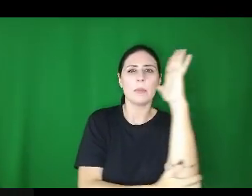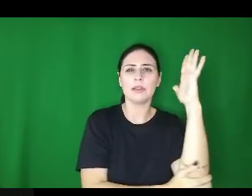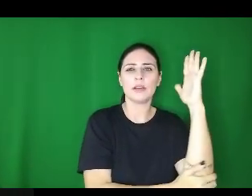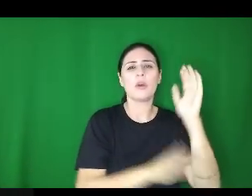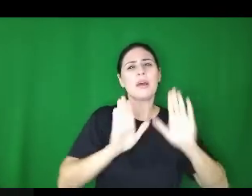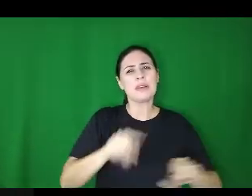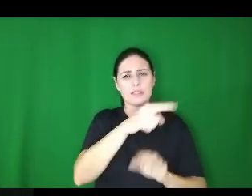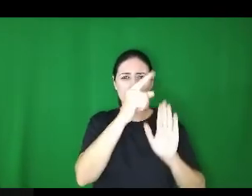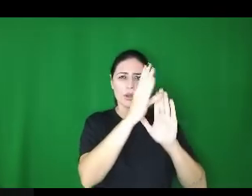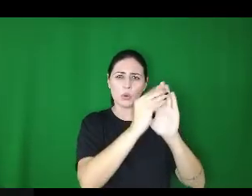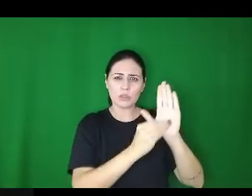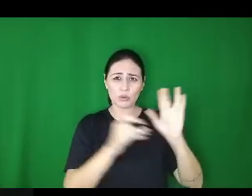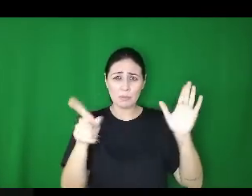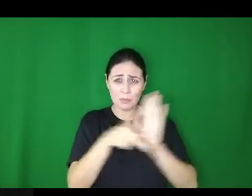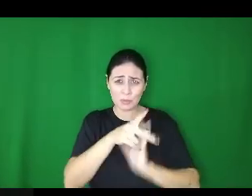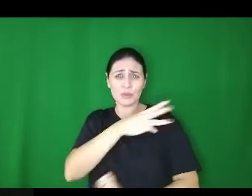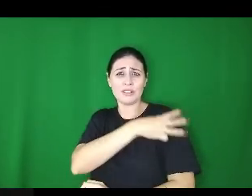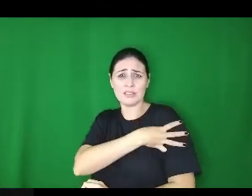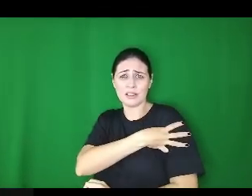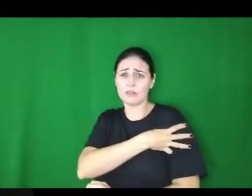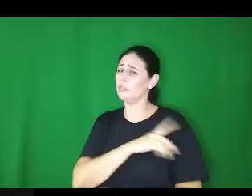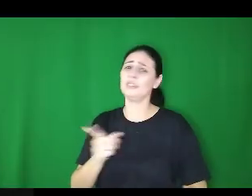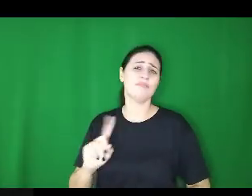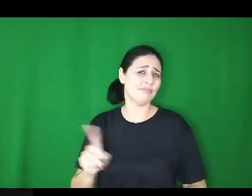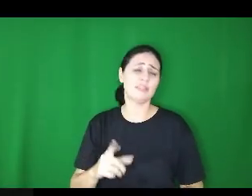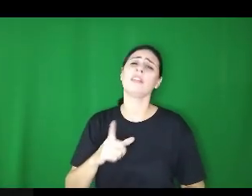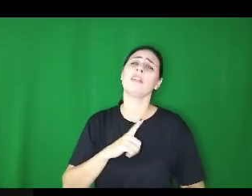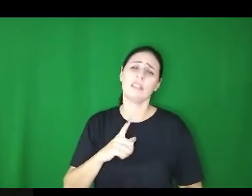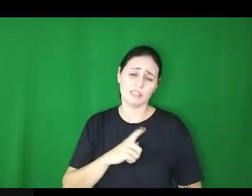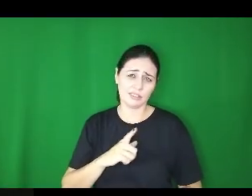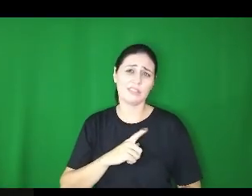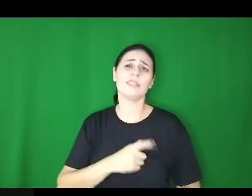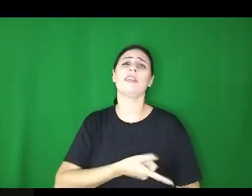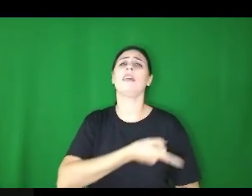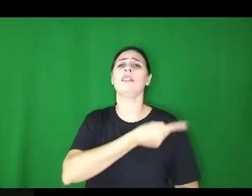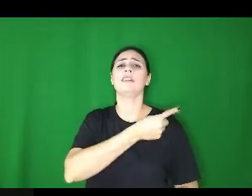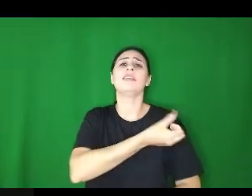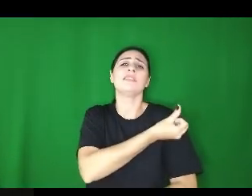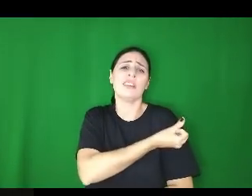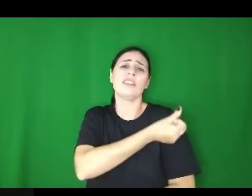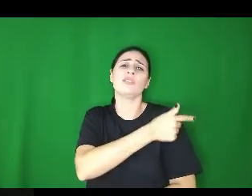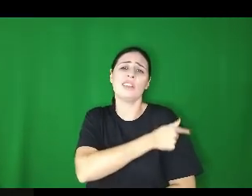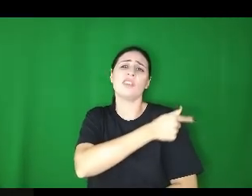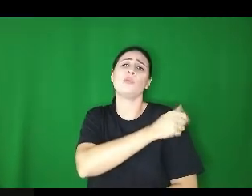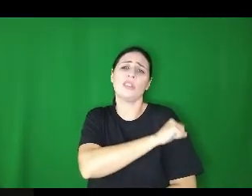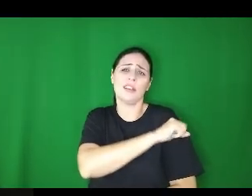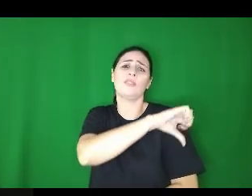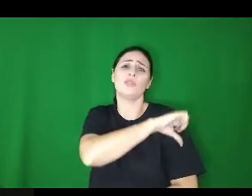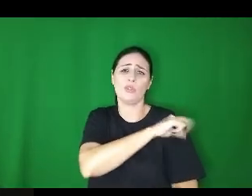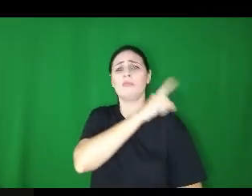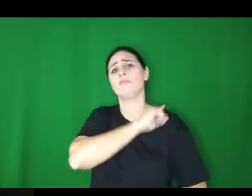lá no enfoque, tá? E que em nenhum momento, por favor, eu estou dizendo que eles não são importantes,